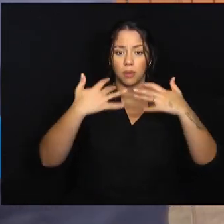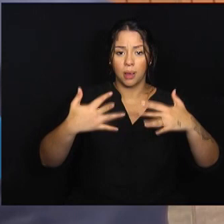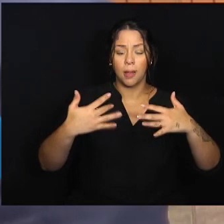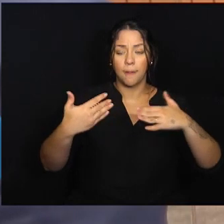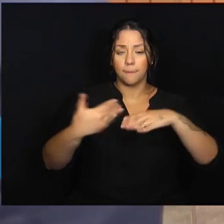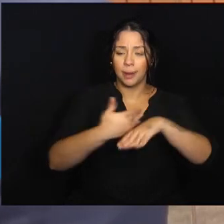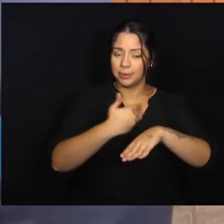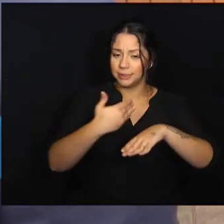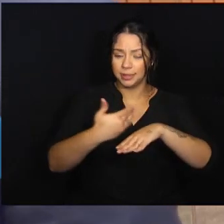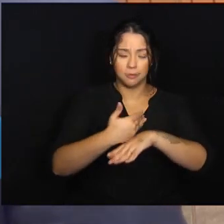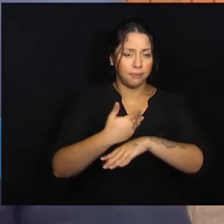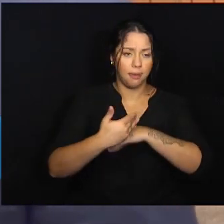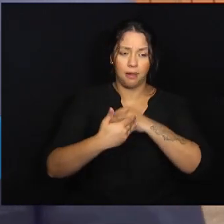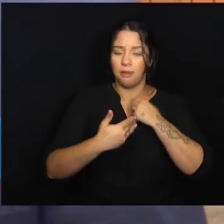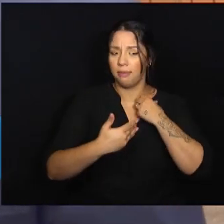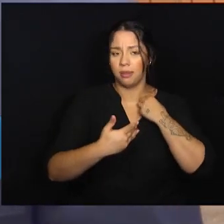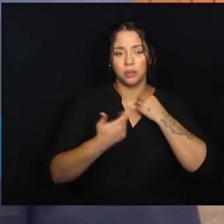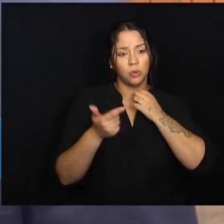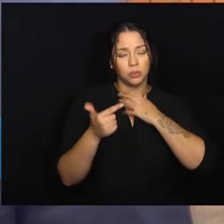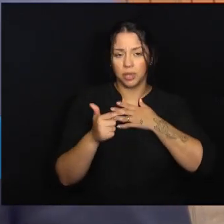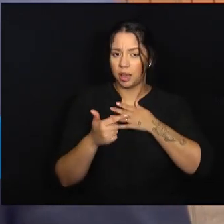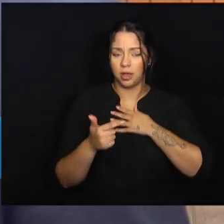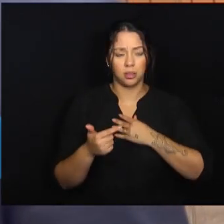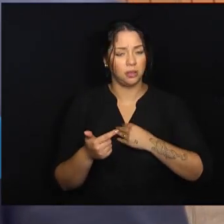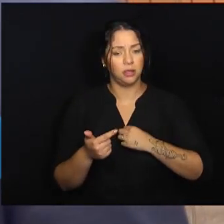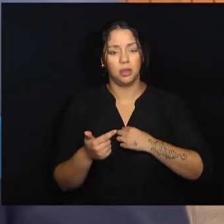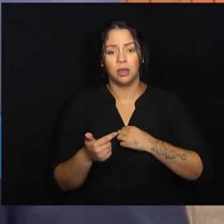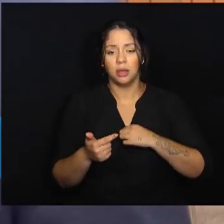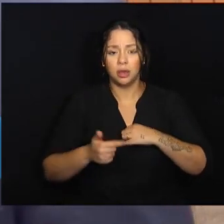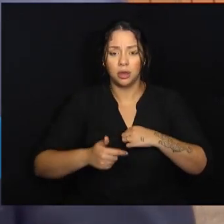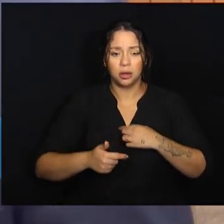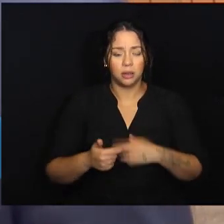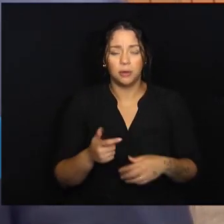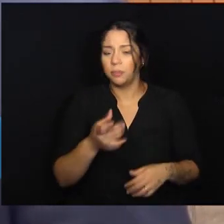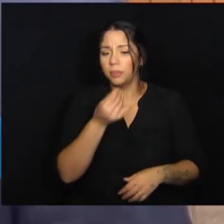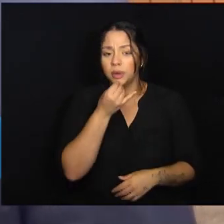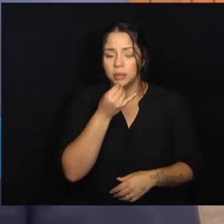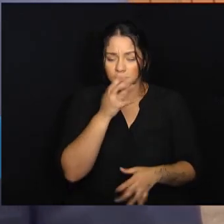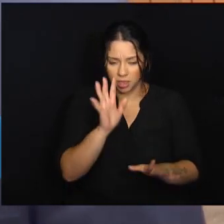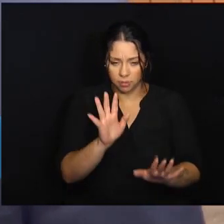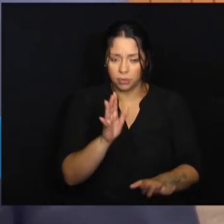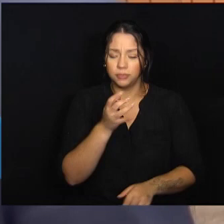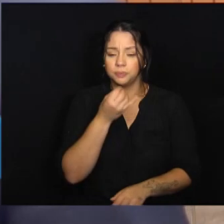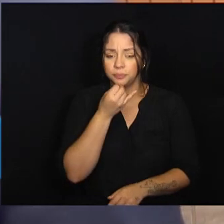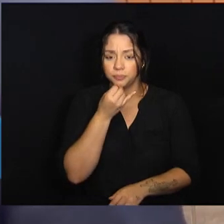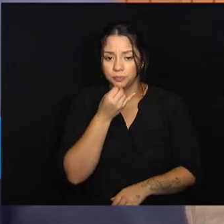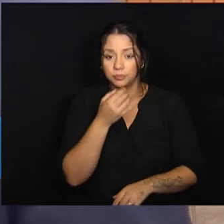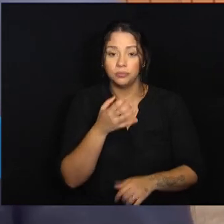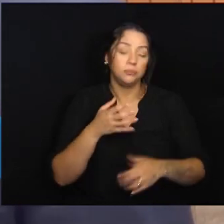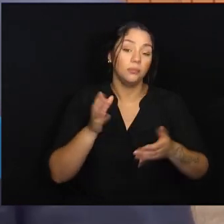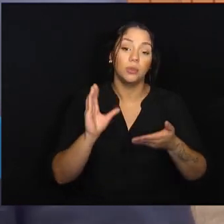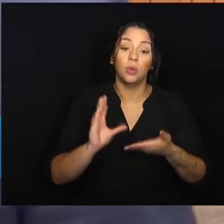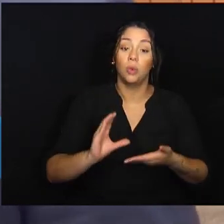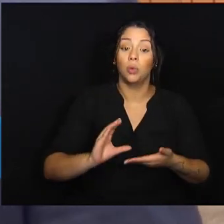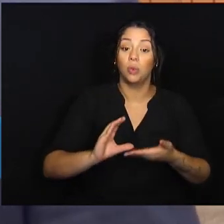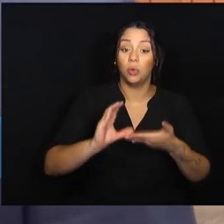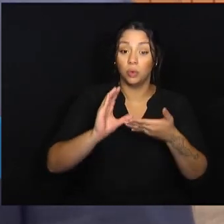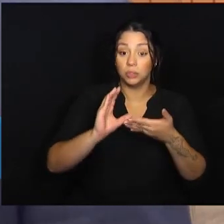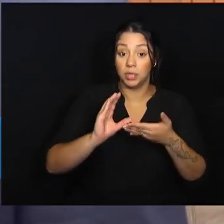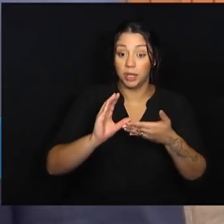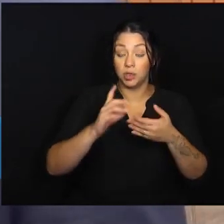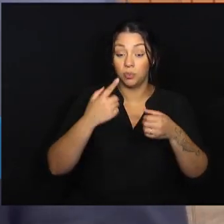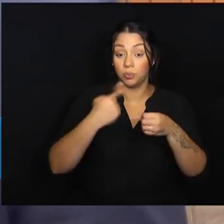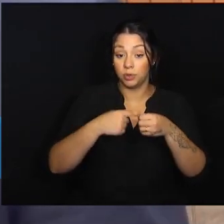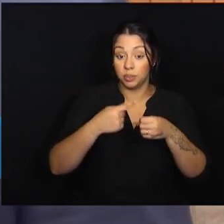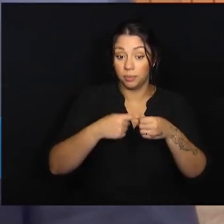muito frequente, né? Vamos dizer que, por exemplo, vou dar um exemplo, o Conselho Municipal de Entorpecentes. Eu